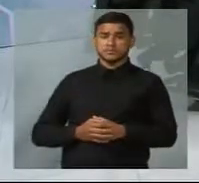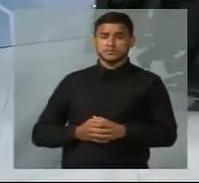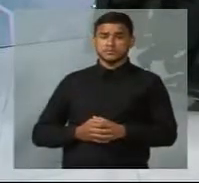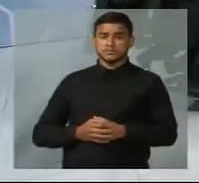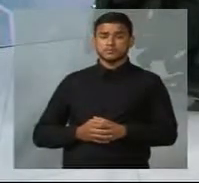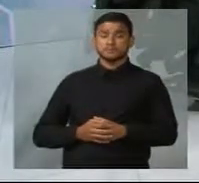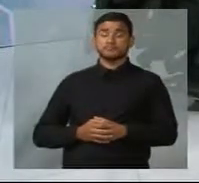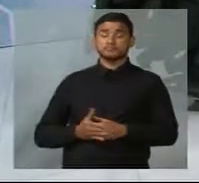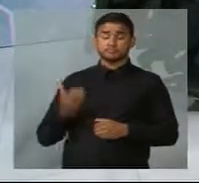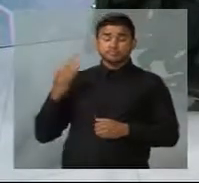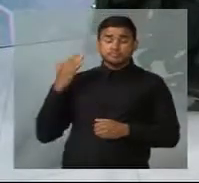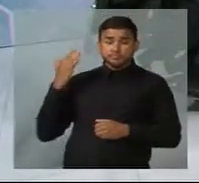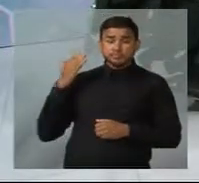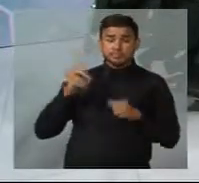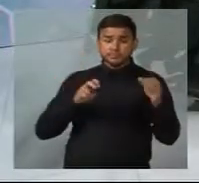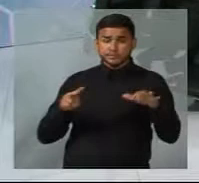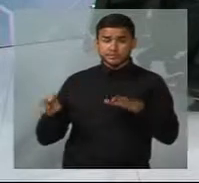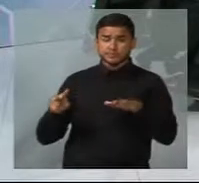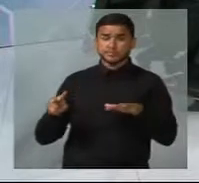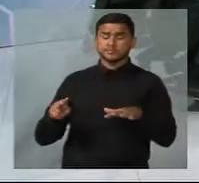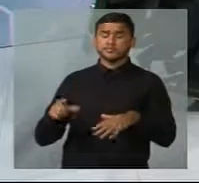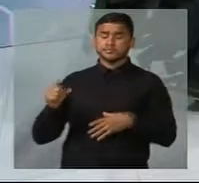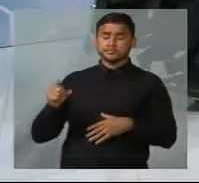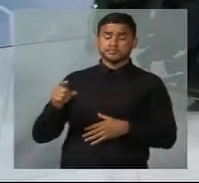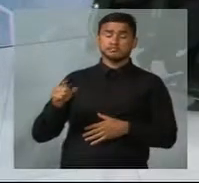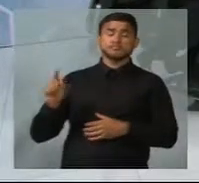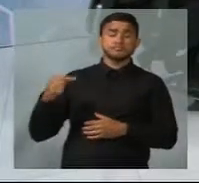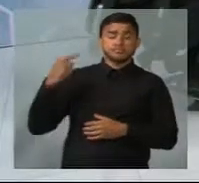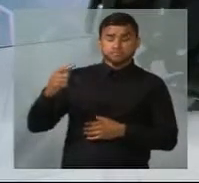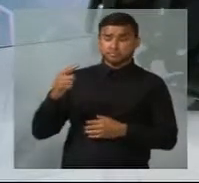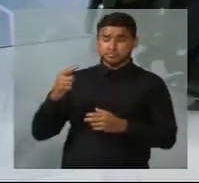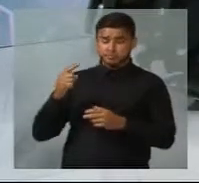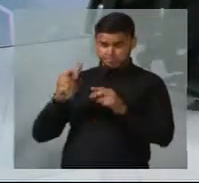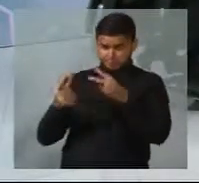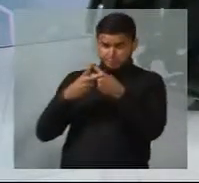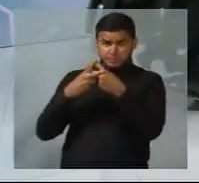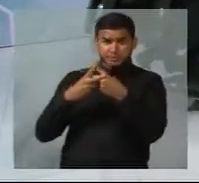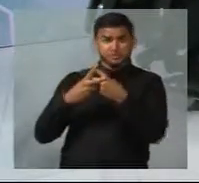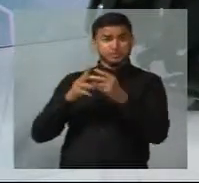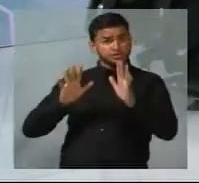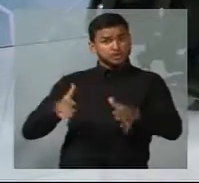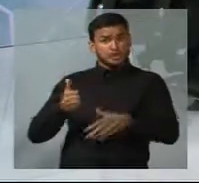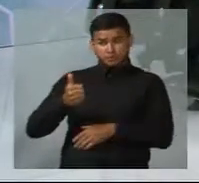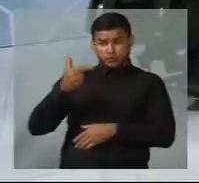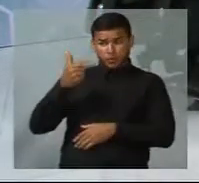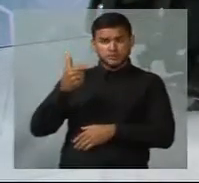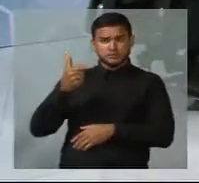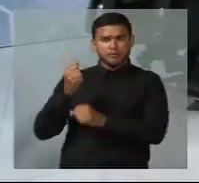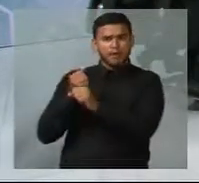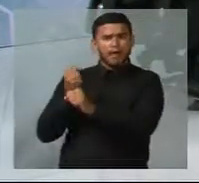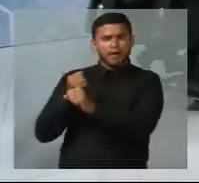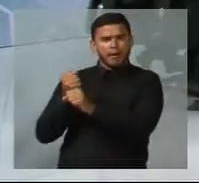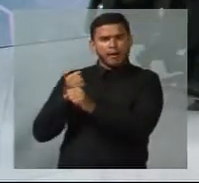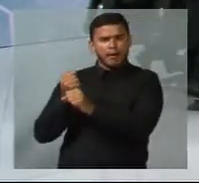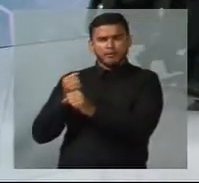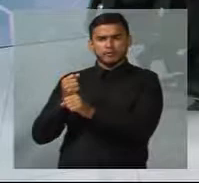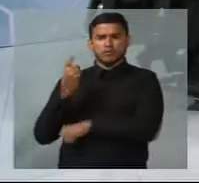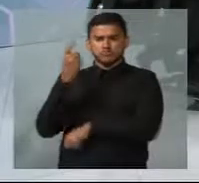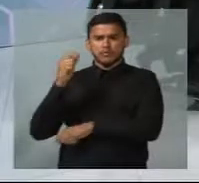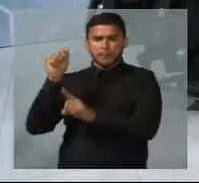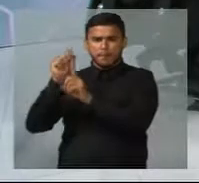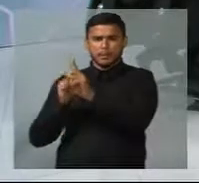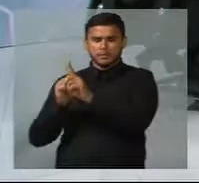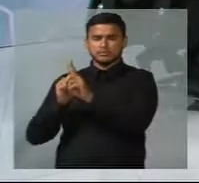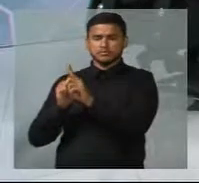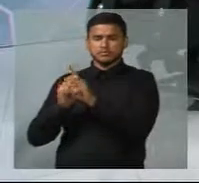Na semana que passou, 24 horas após a sua condenação, o PT se reuniu nacionalmente pela sua executiva e o lançou